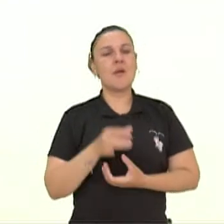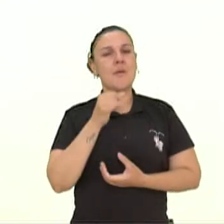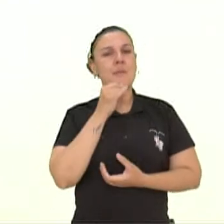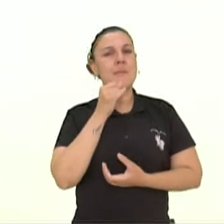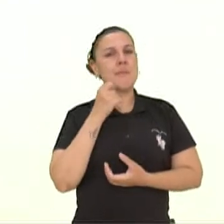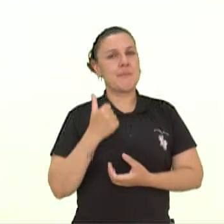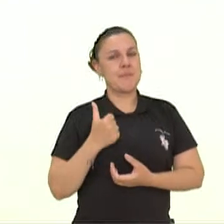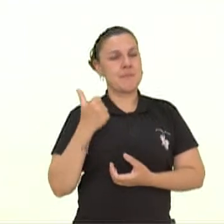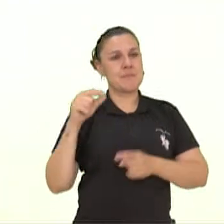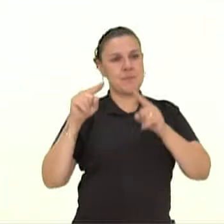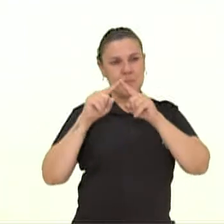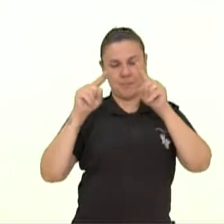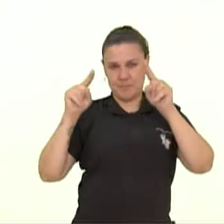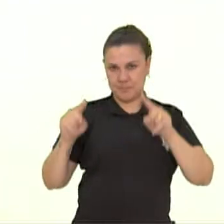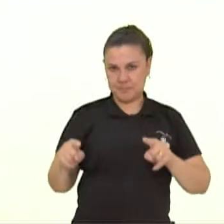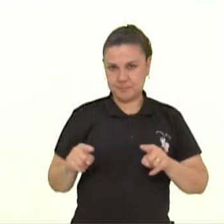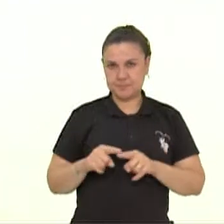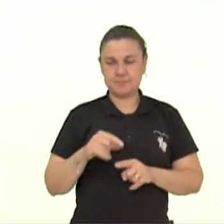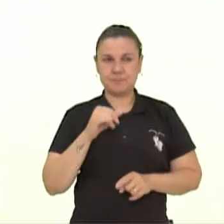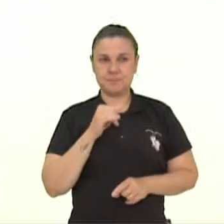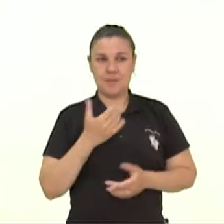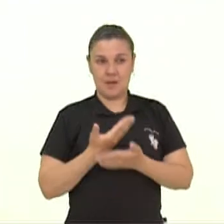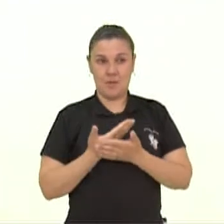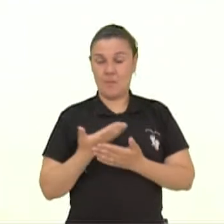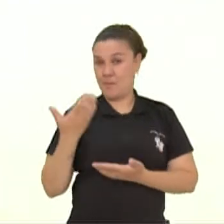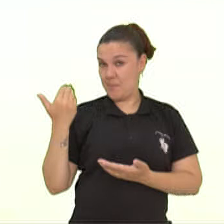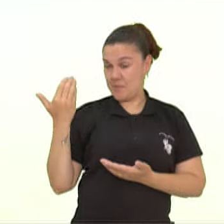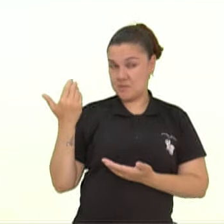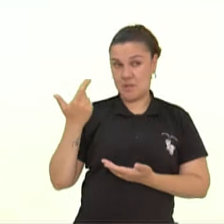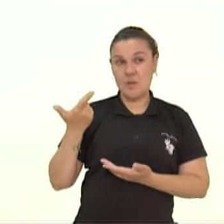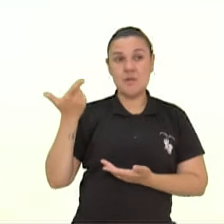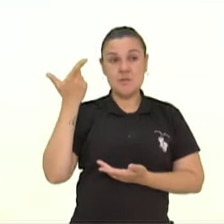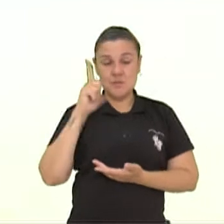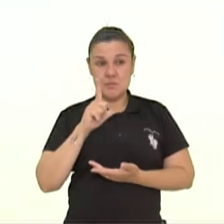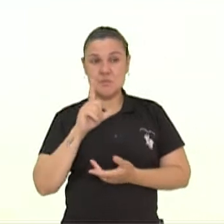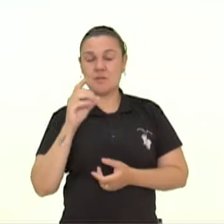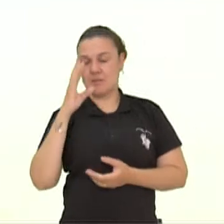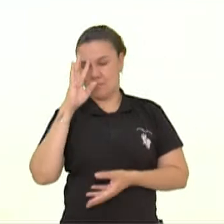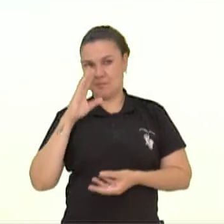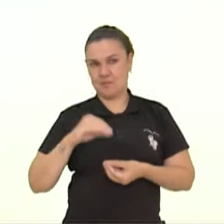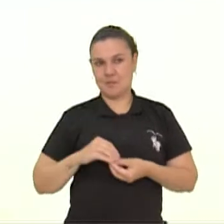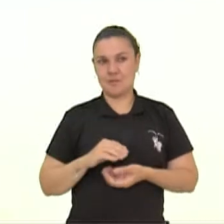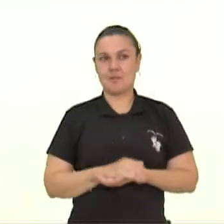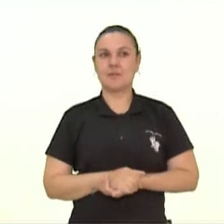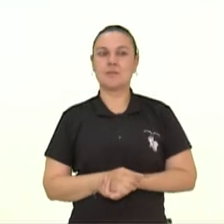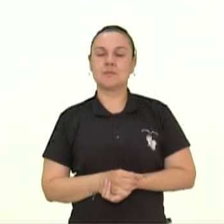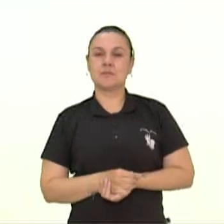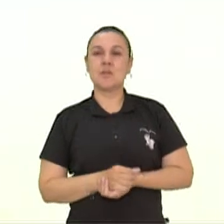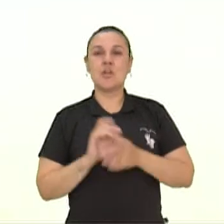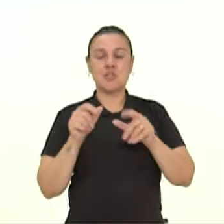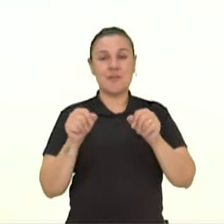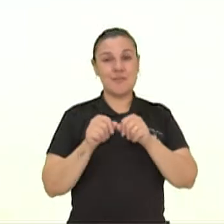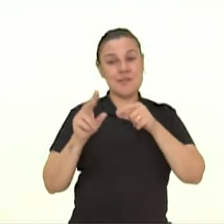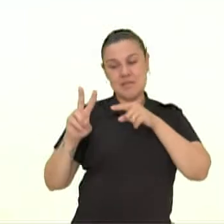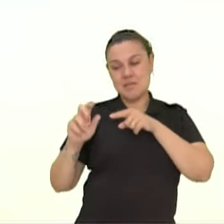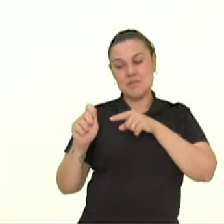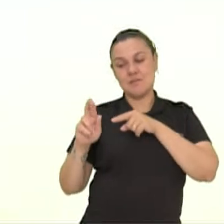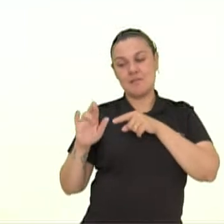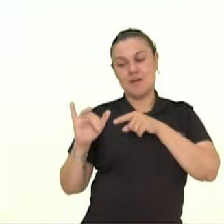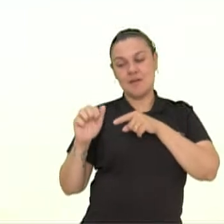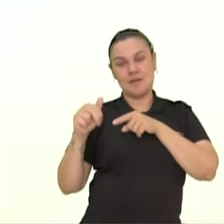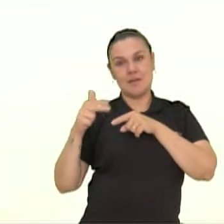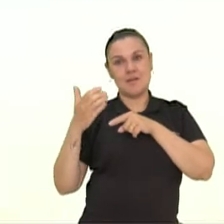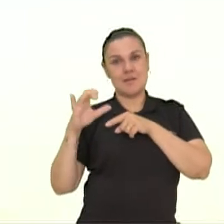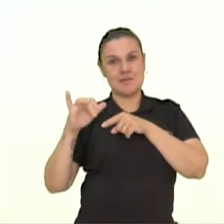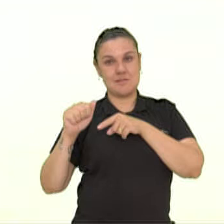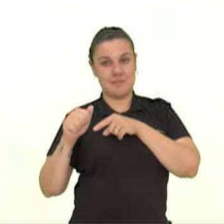quadrado. Cada dado menos a média aritmética ao quadrado é somado. O resultado disso é dividido pelo